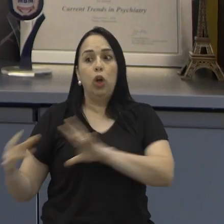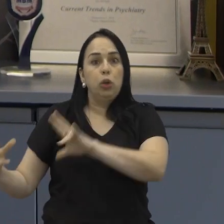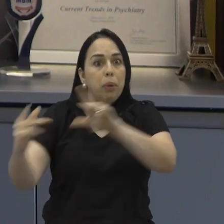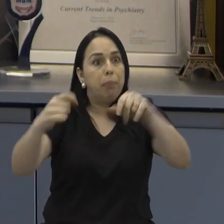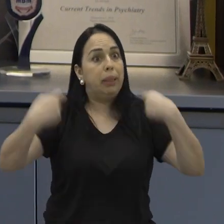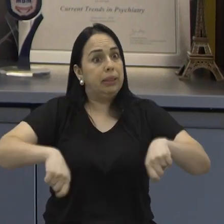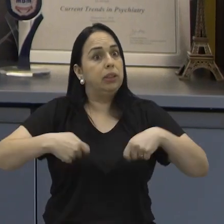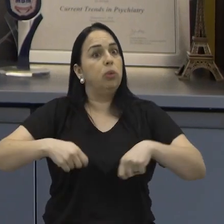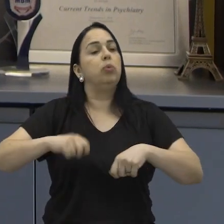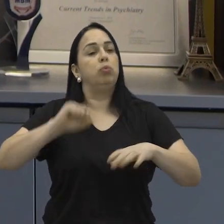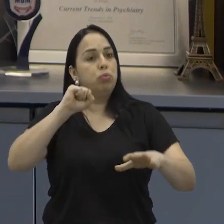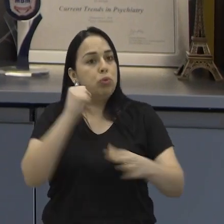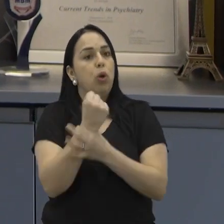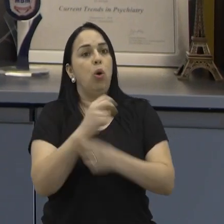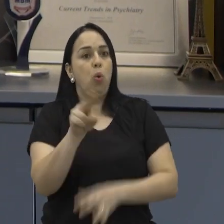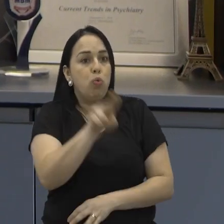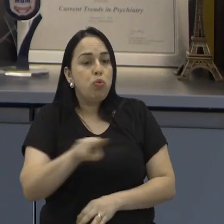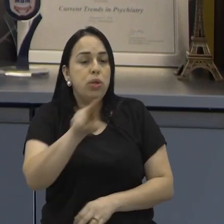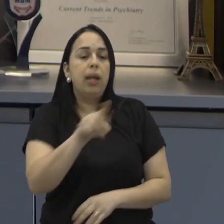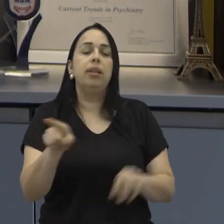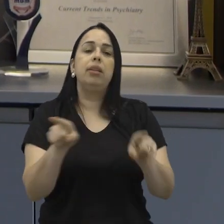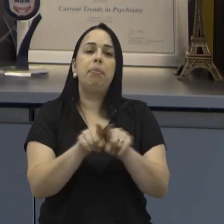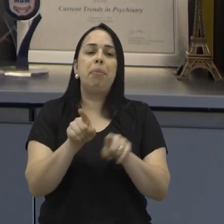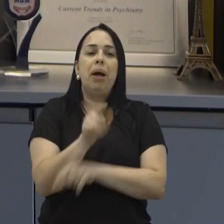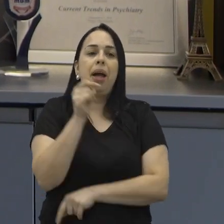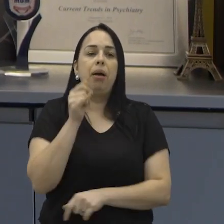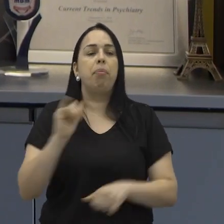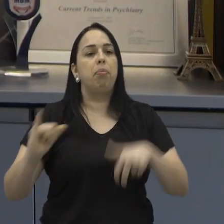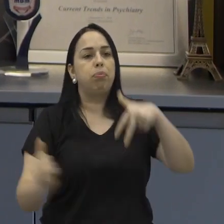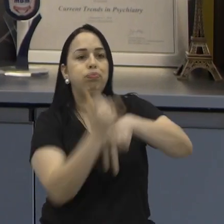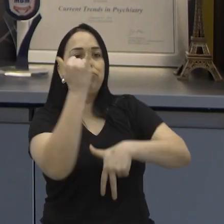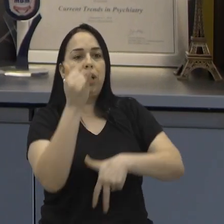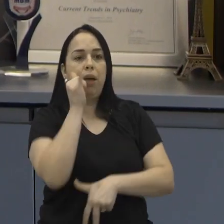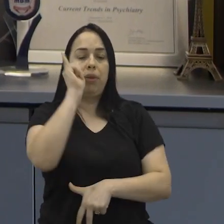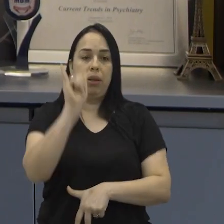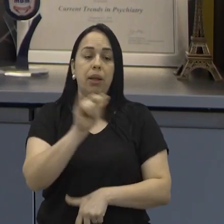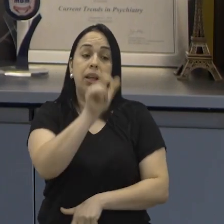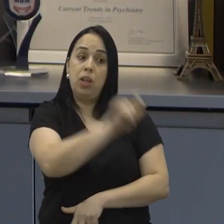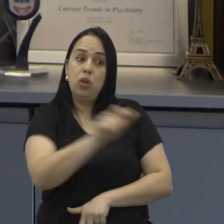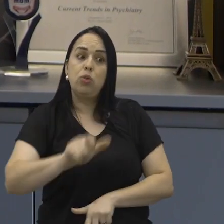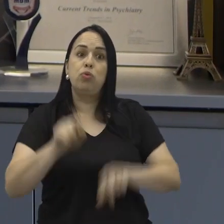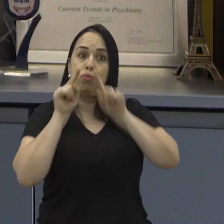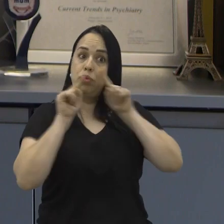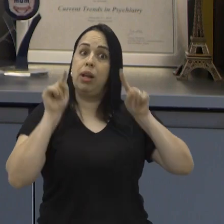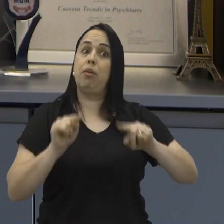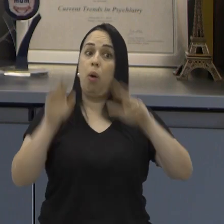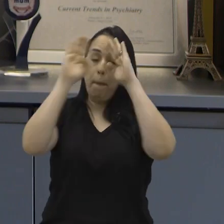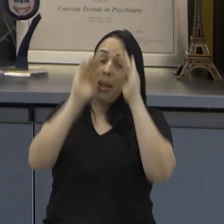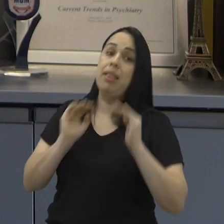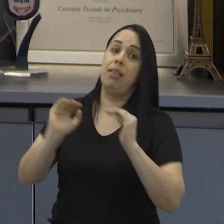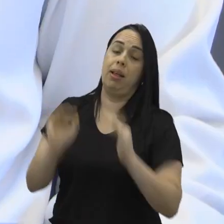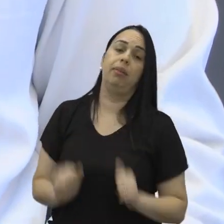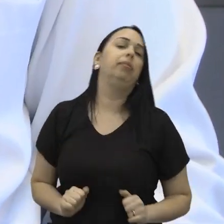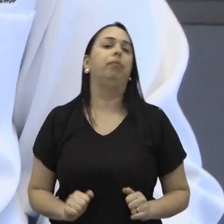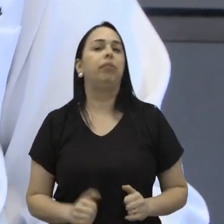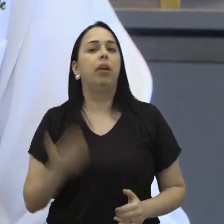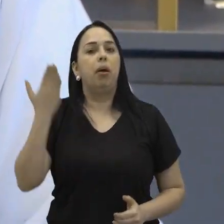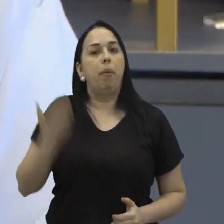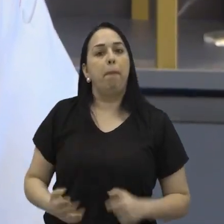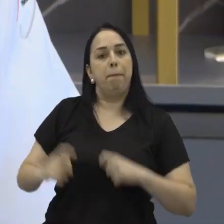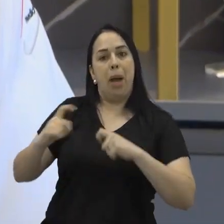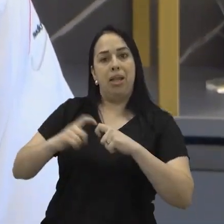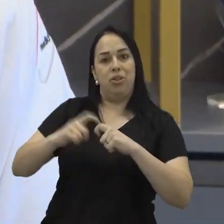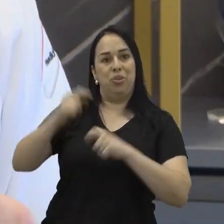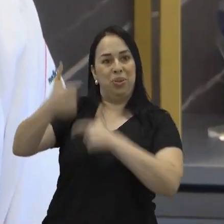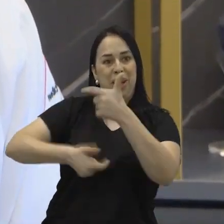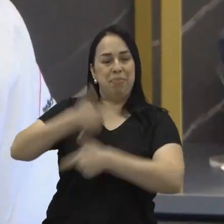equipamentos de proteção coletiva. Então, são as formas melhores para evitar acidente. E o colaborador seguir essas normas. De acordo com